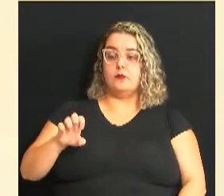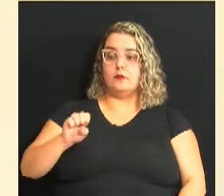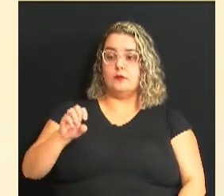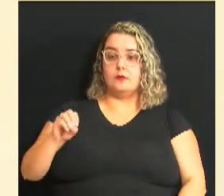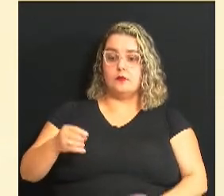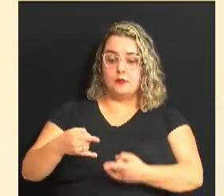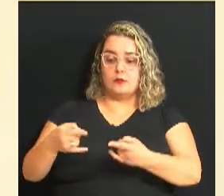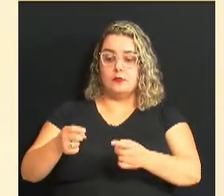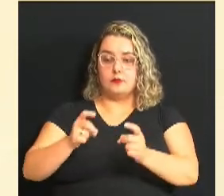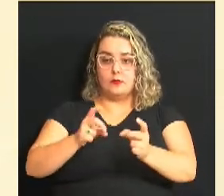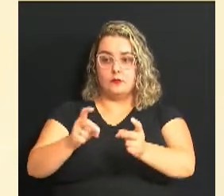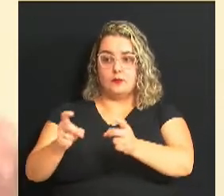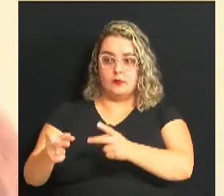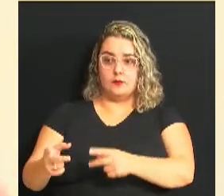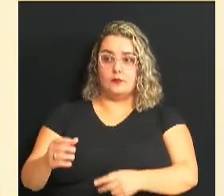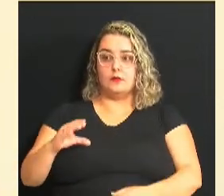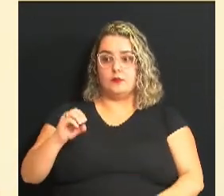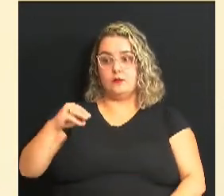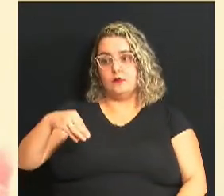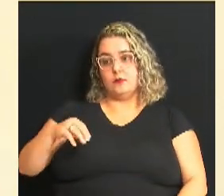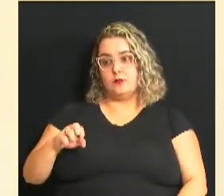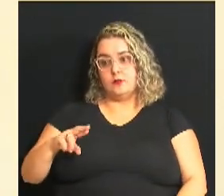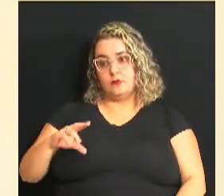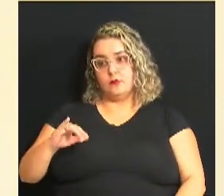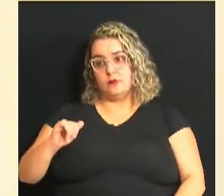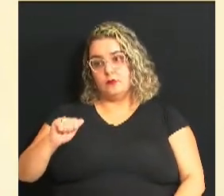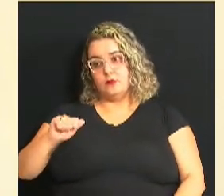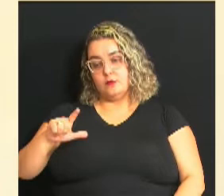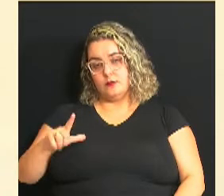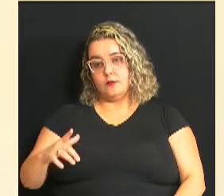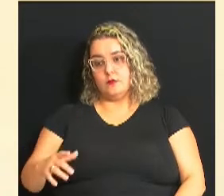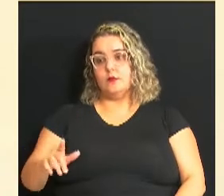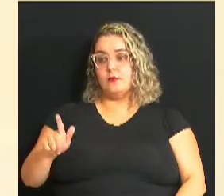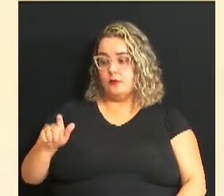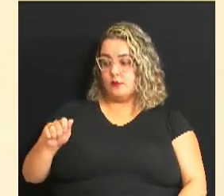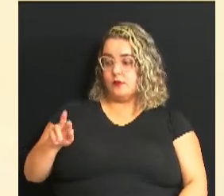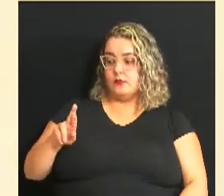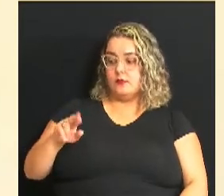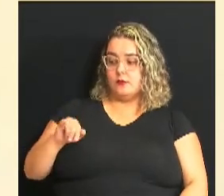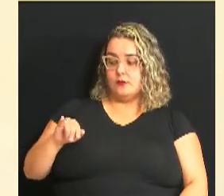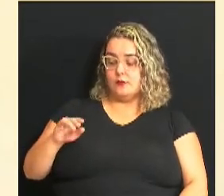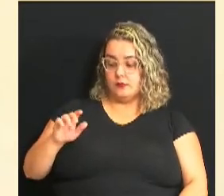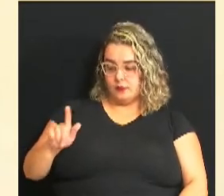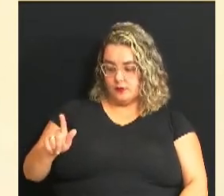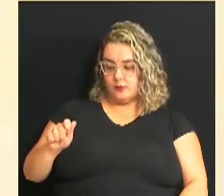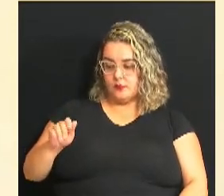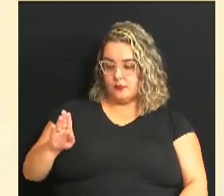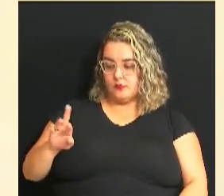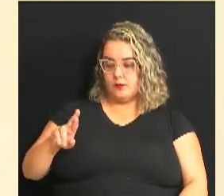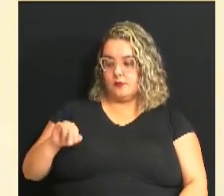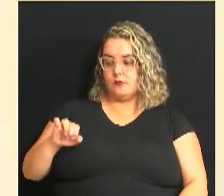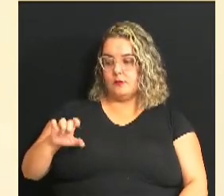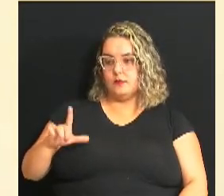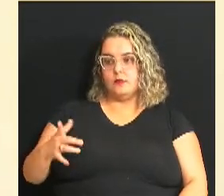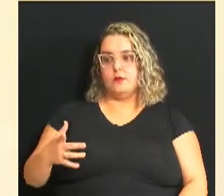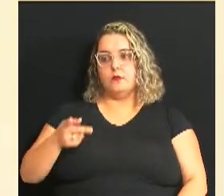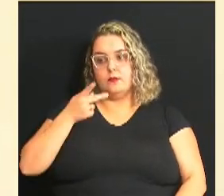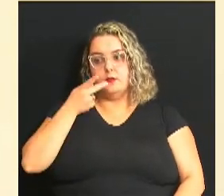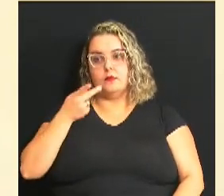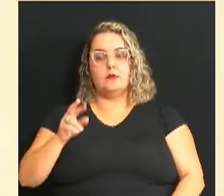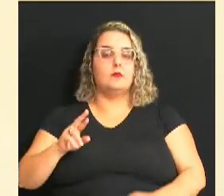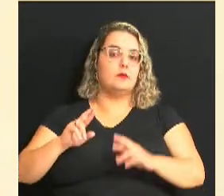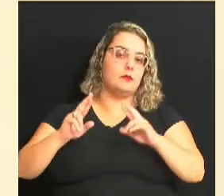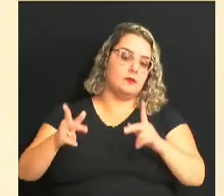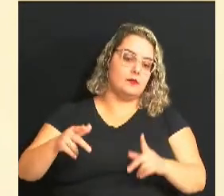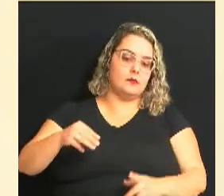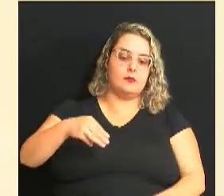finalidade comercial, isso que Gabriel traz, de que existe uma produção que não se sustenta no mercado, é diferente quando você tem uma